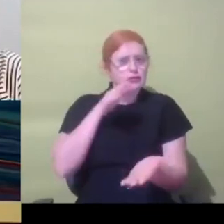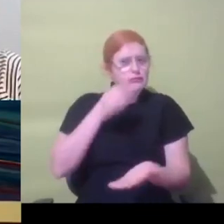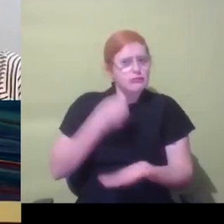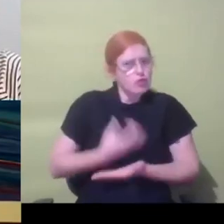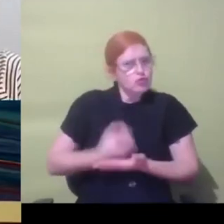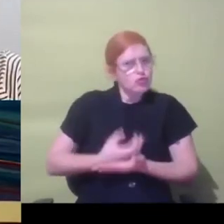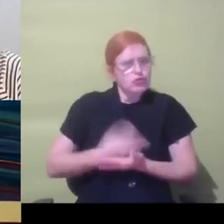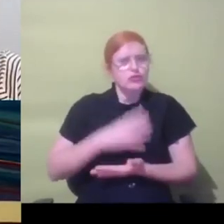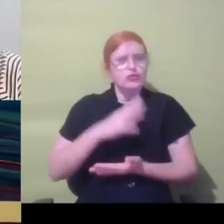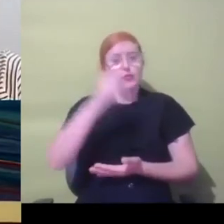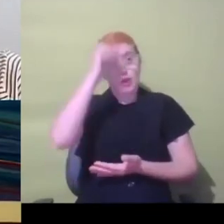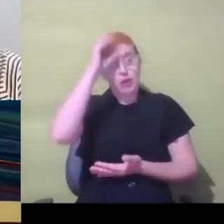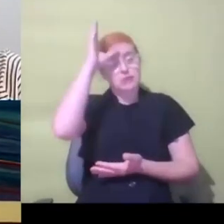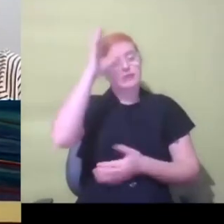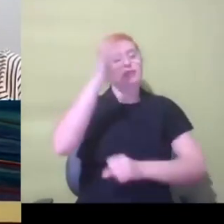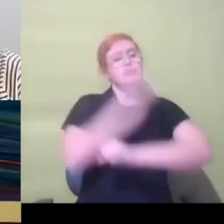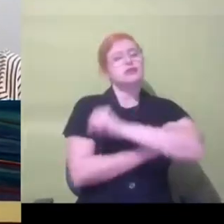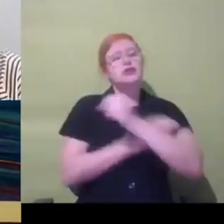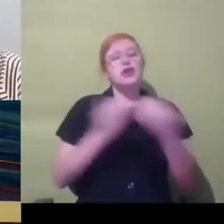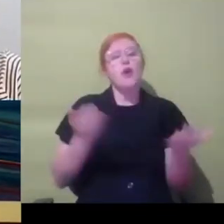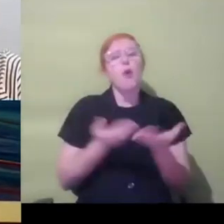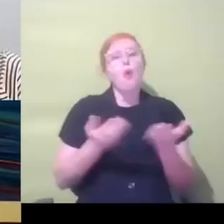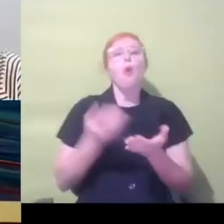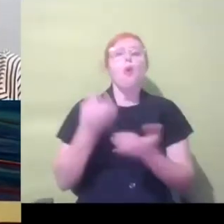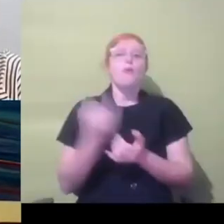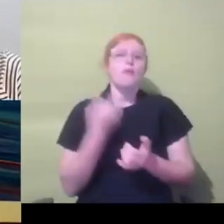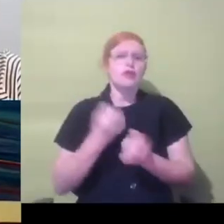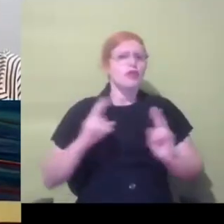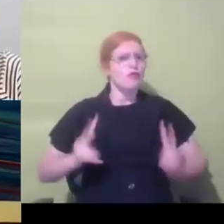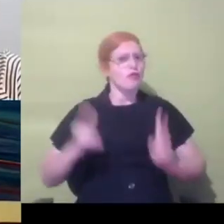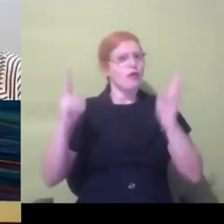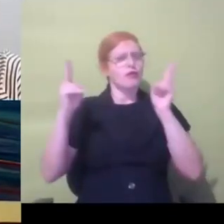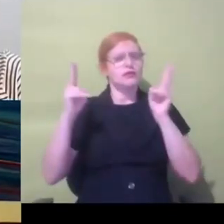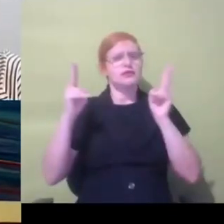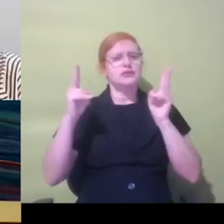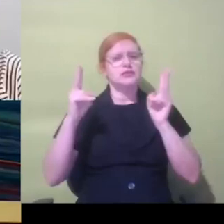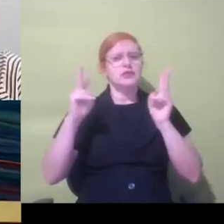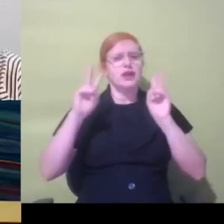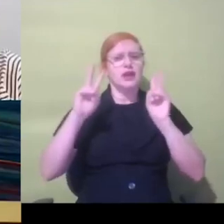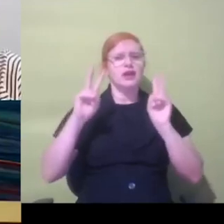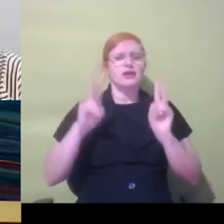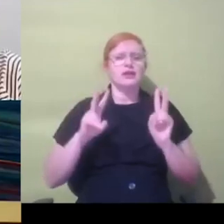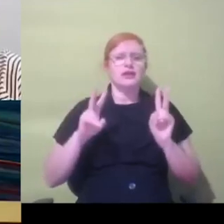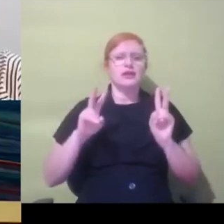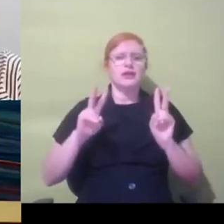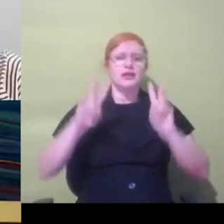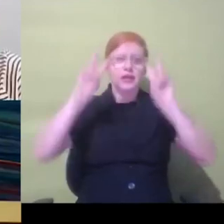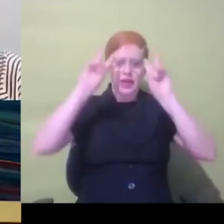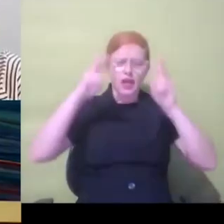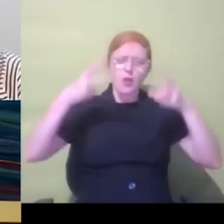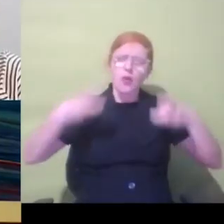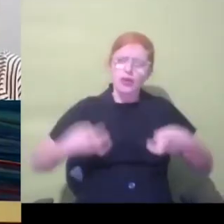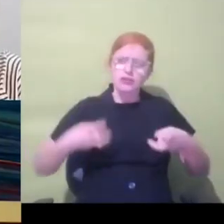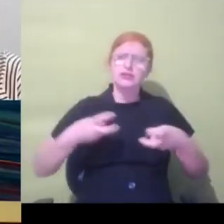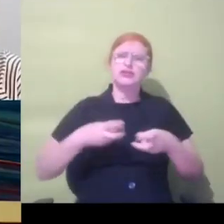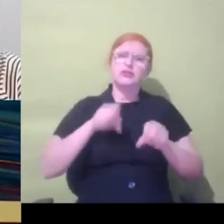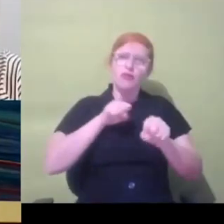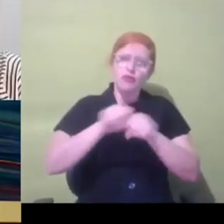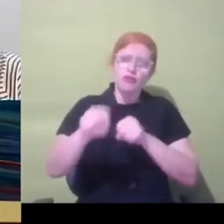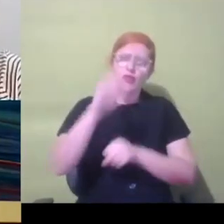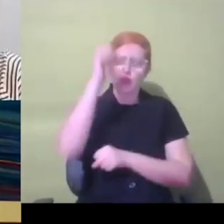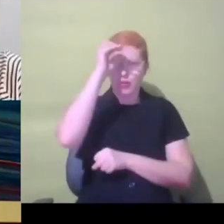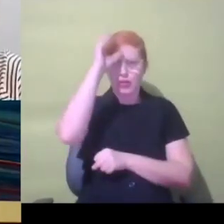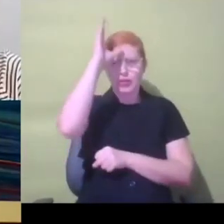conhecimento feminista hoje, sabe? Então, é muito importante a gente valorizar isso também e reconhecer isso como formação de conhecimento